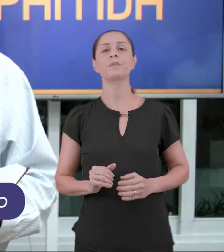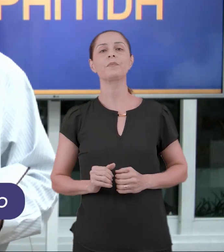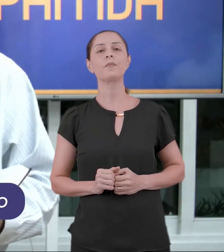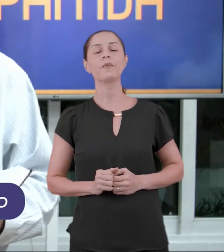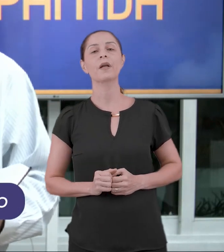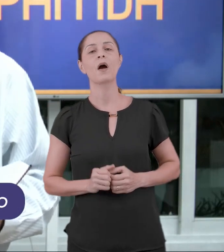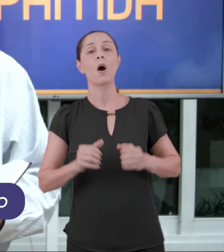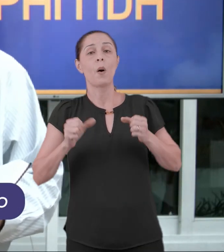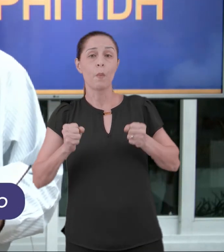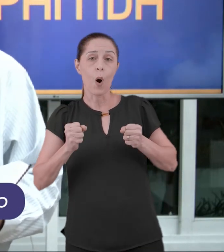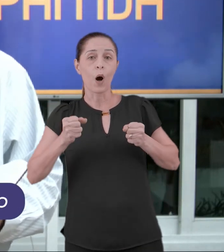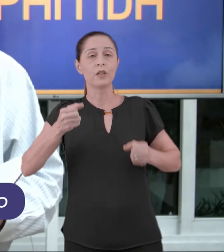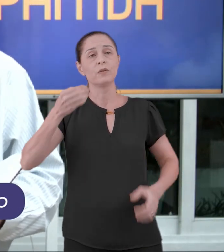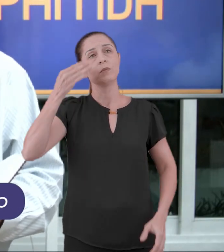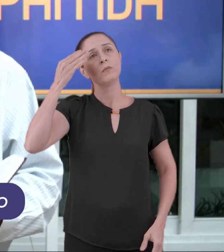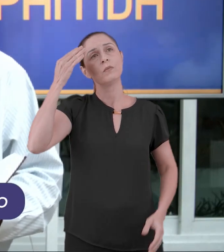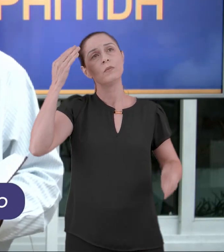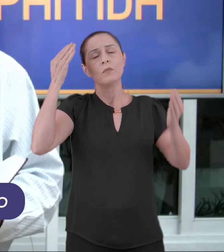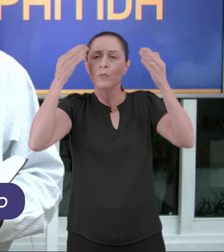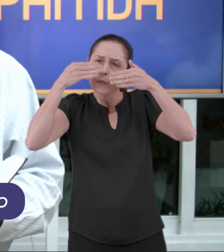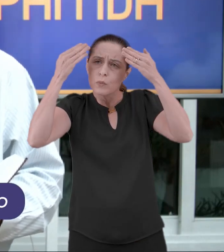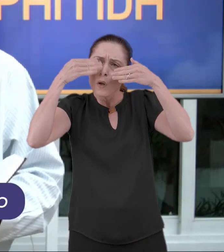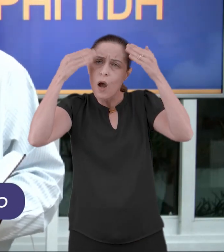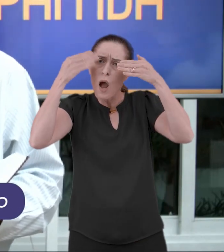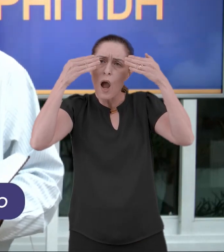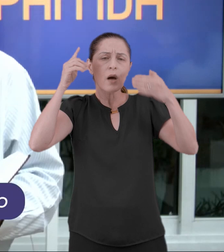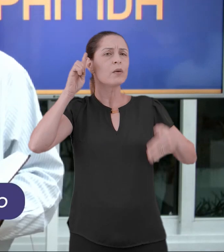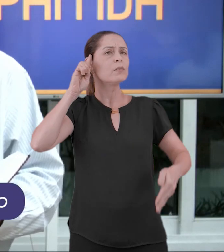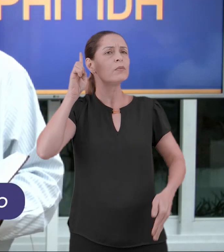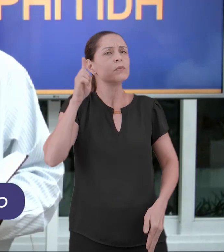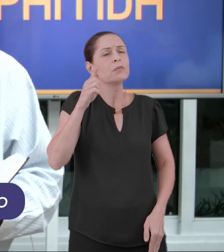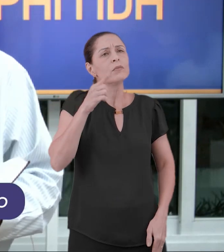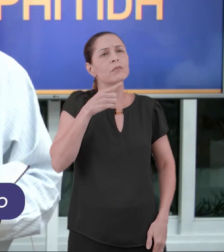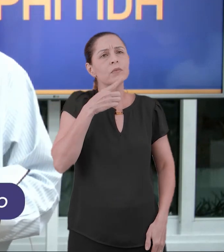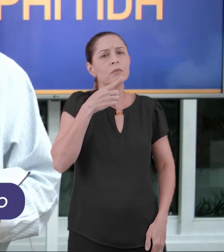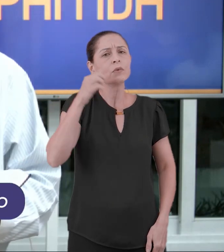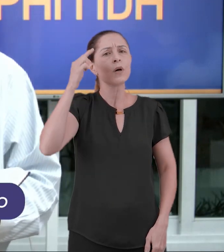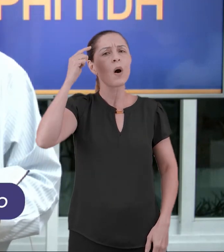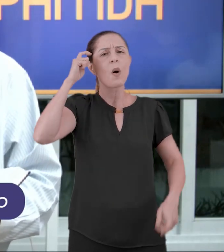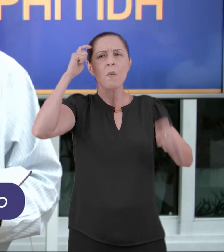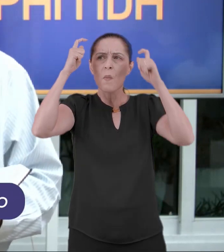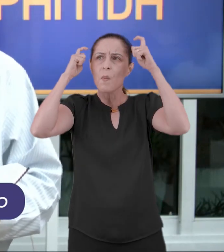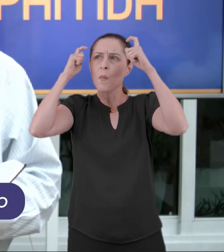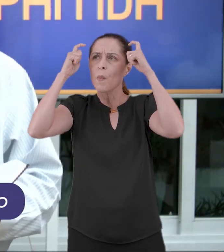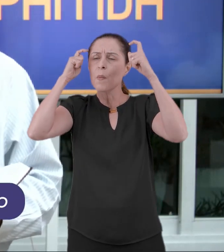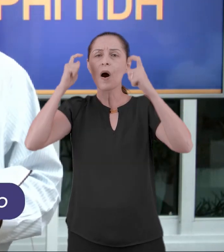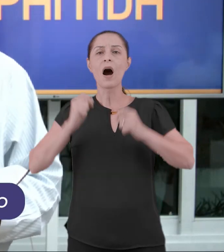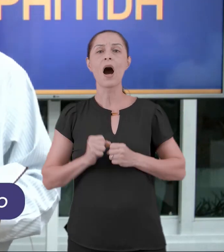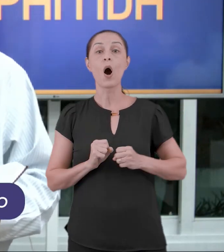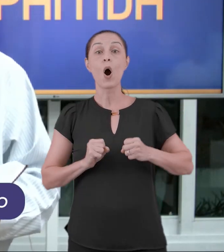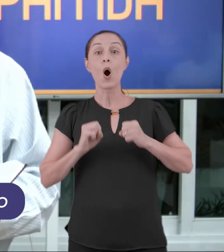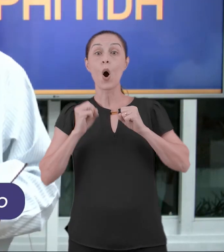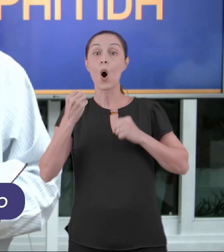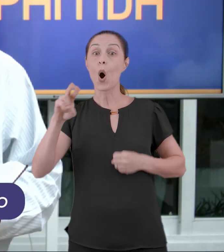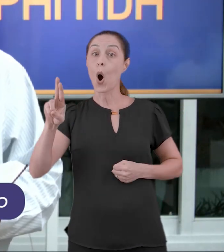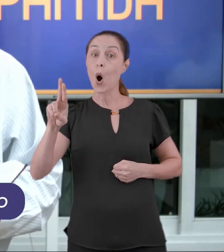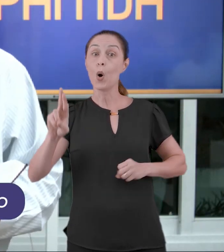caráter visual, auditiva, mental, física e até múltipla.